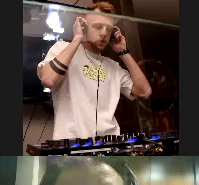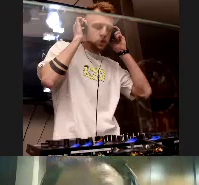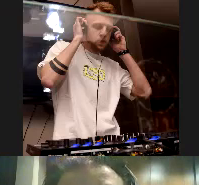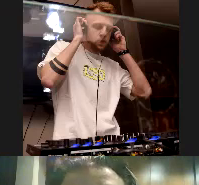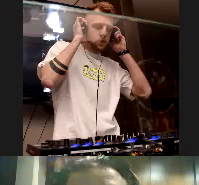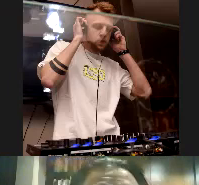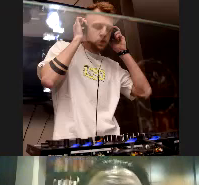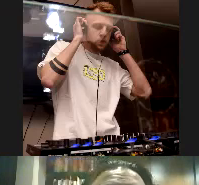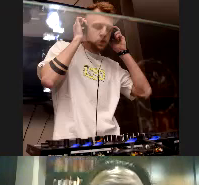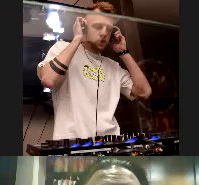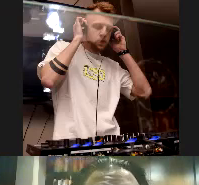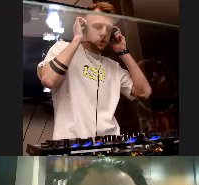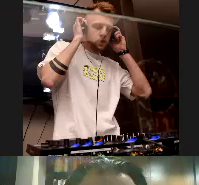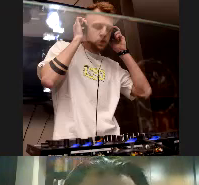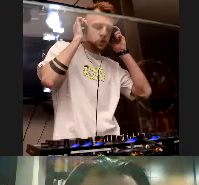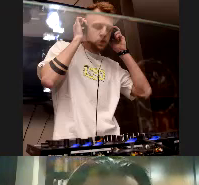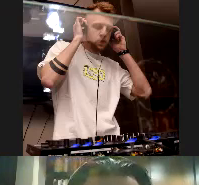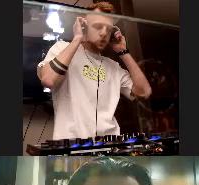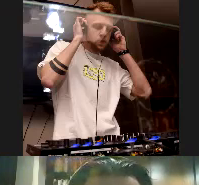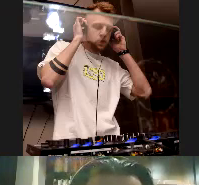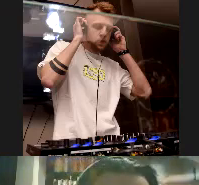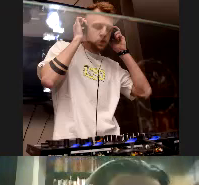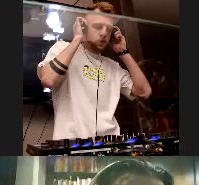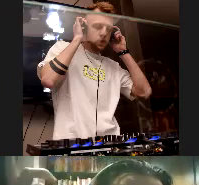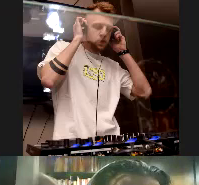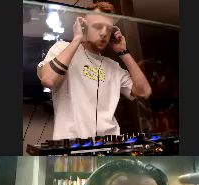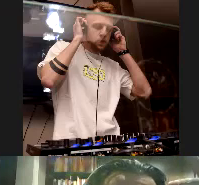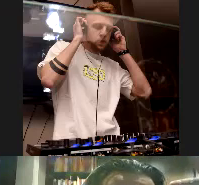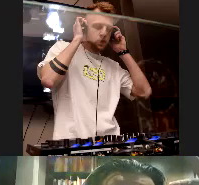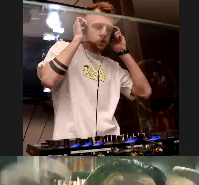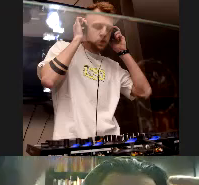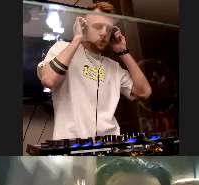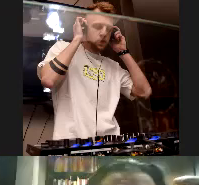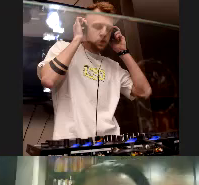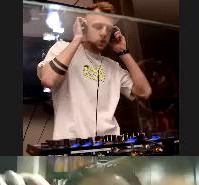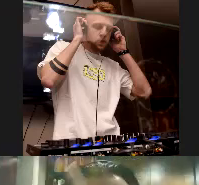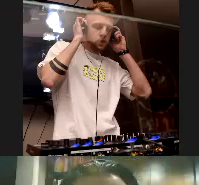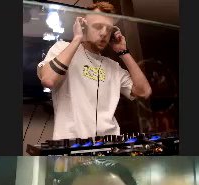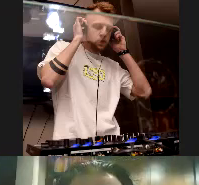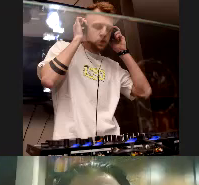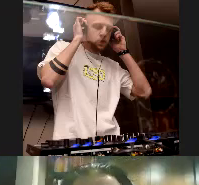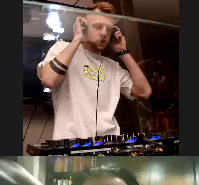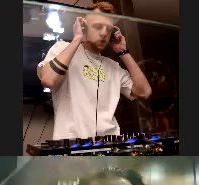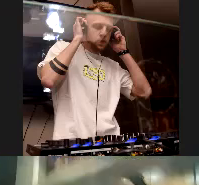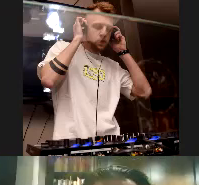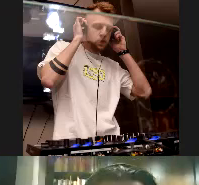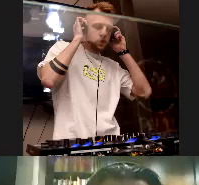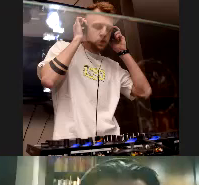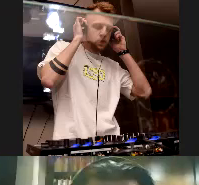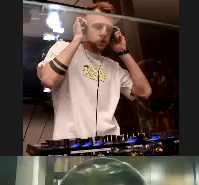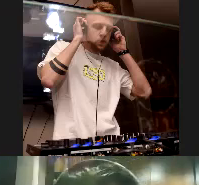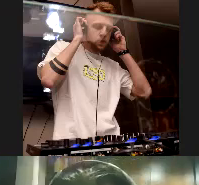diarreia. O cara morreu de outra coisa. De um vírus, não sei o quê. Mas o que matou ele foi a diarreia que veio pela